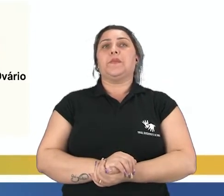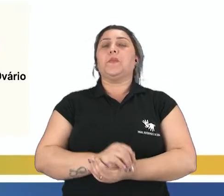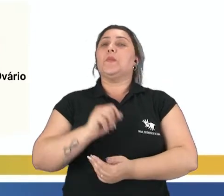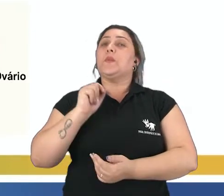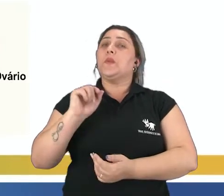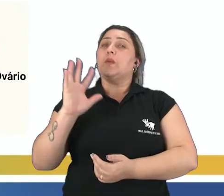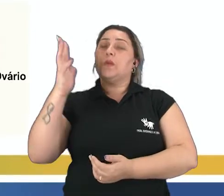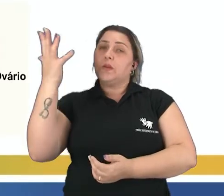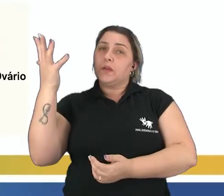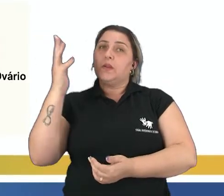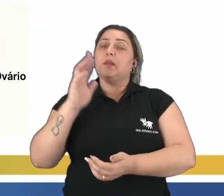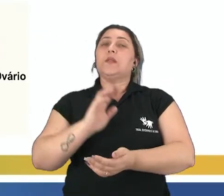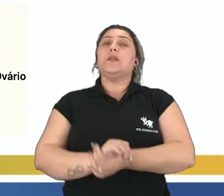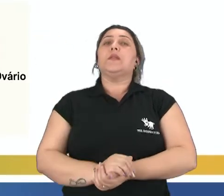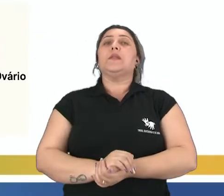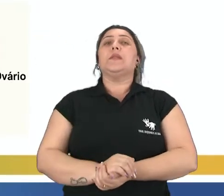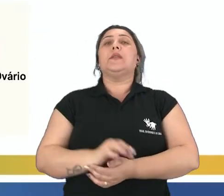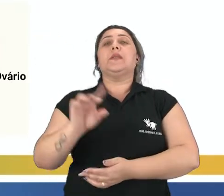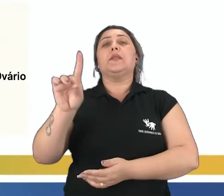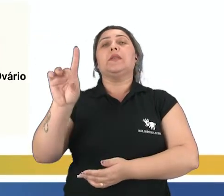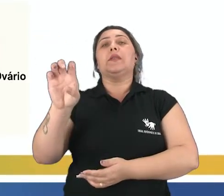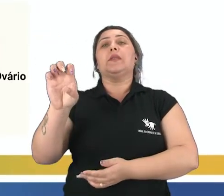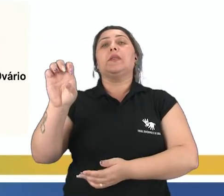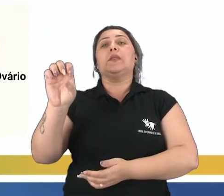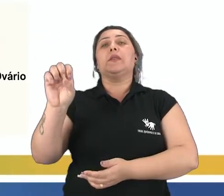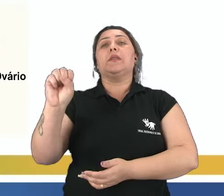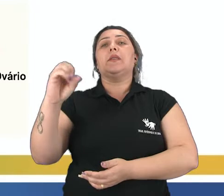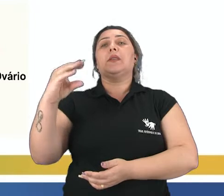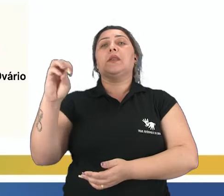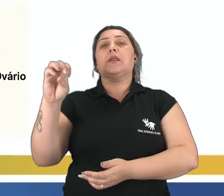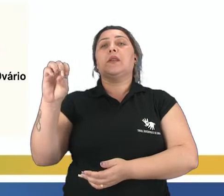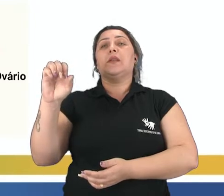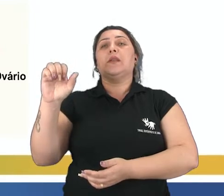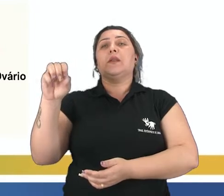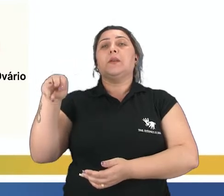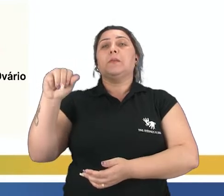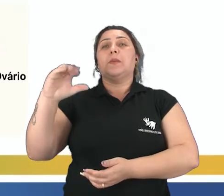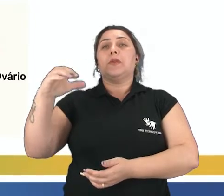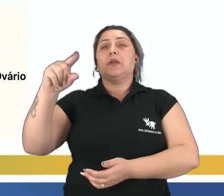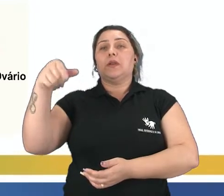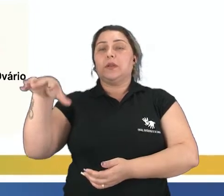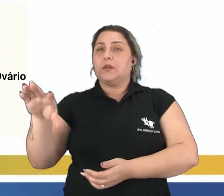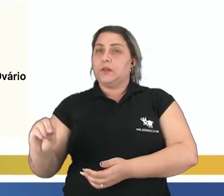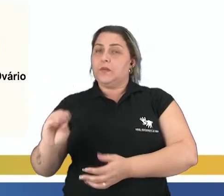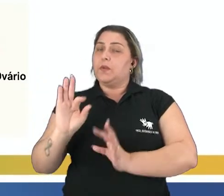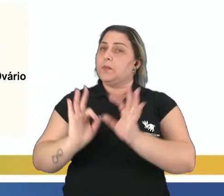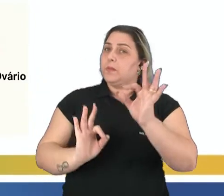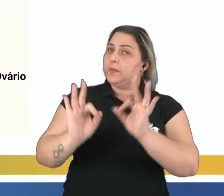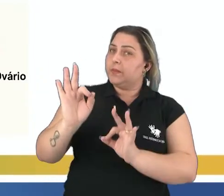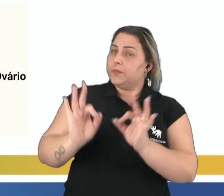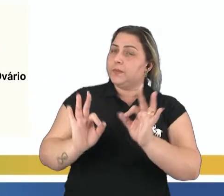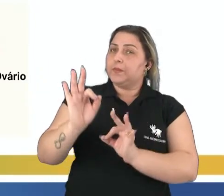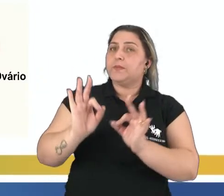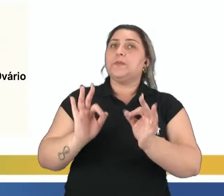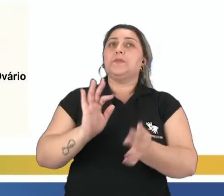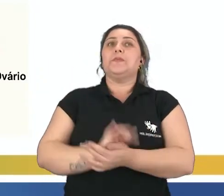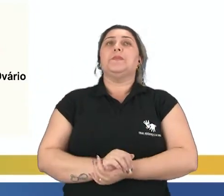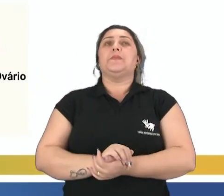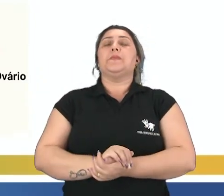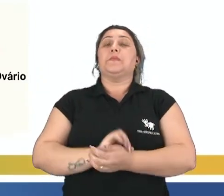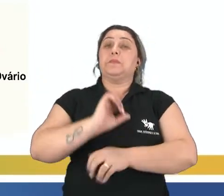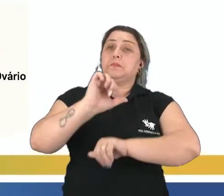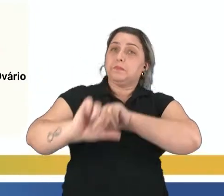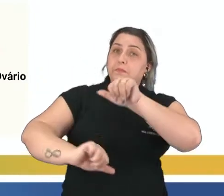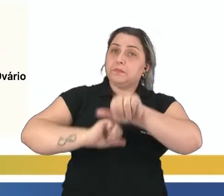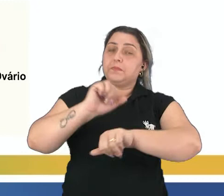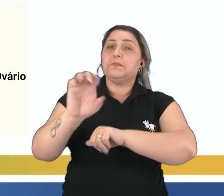está acontecendo é essa descamação, é essa eliminação da parede que foi preparada, do endométrio que se tornou